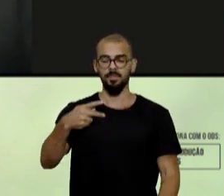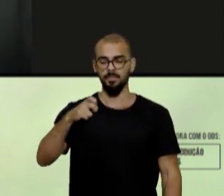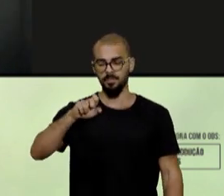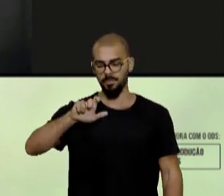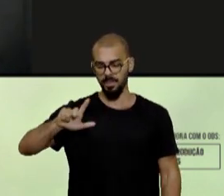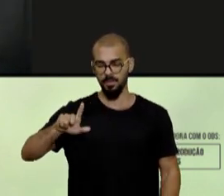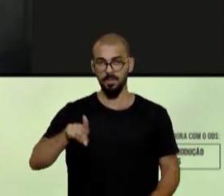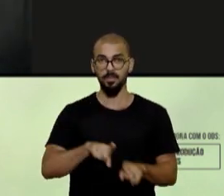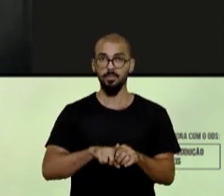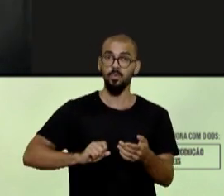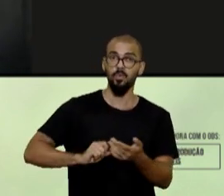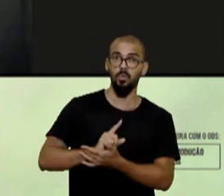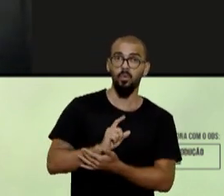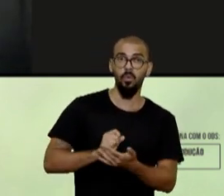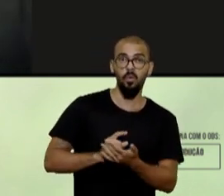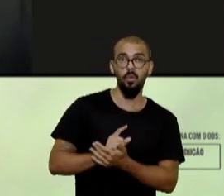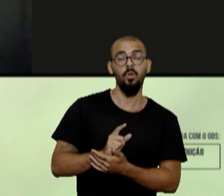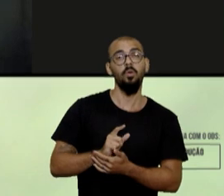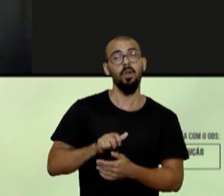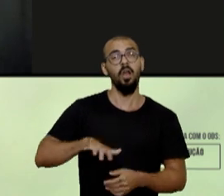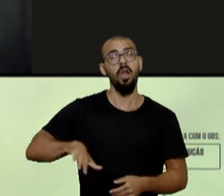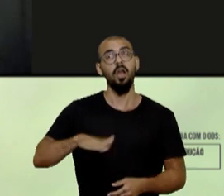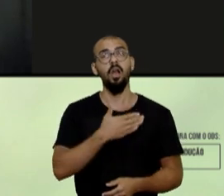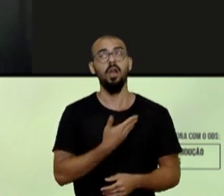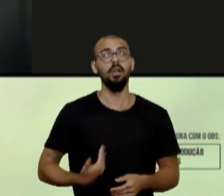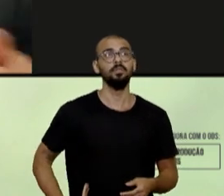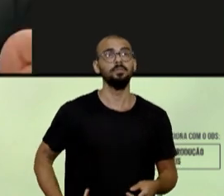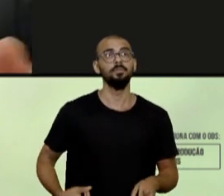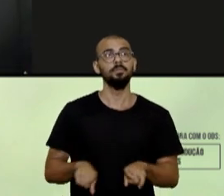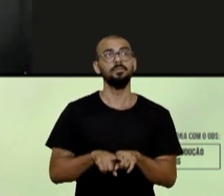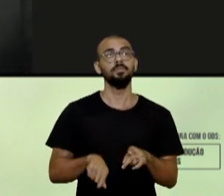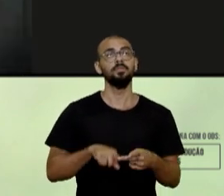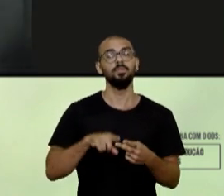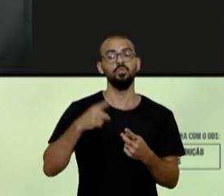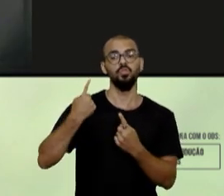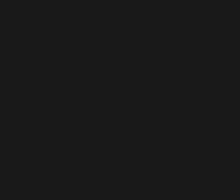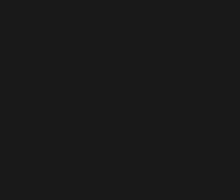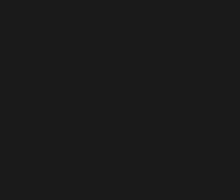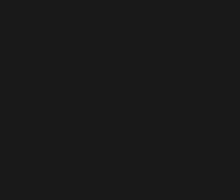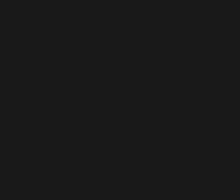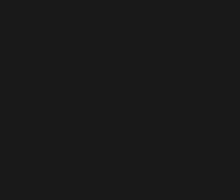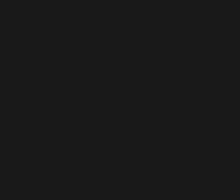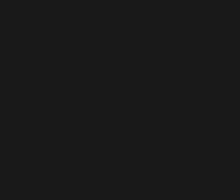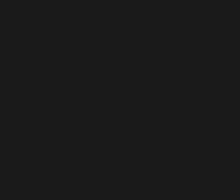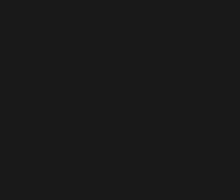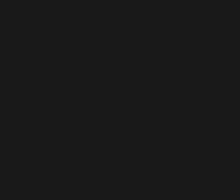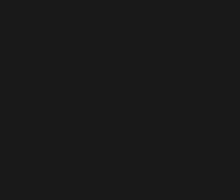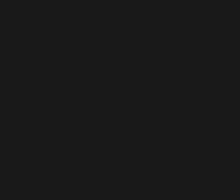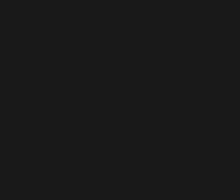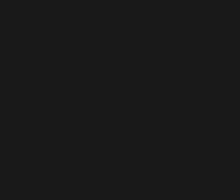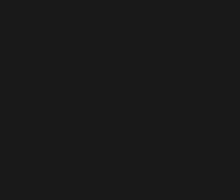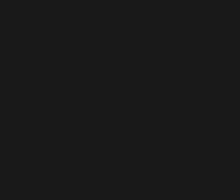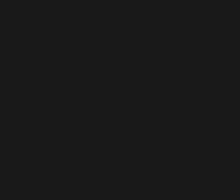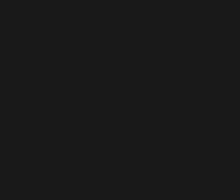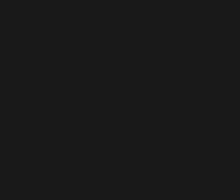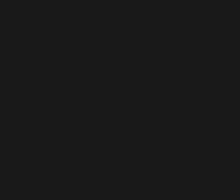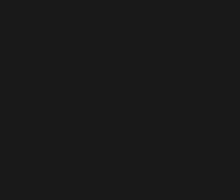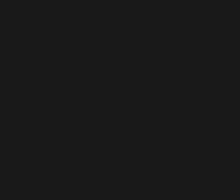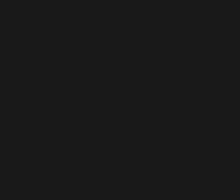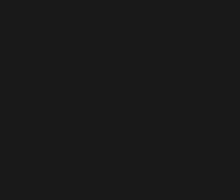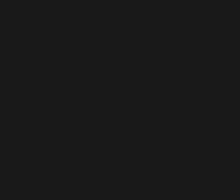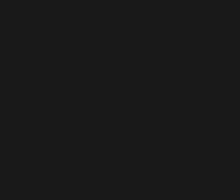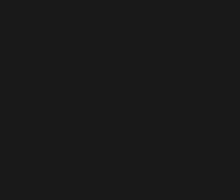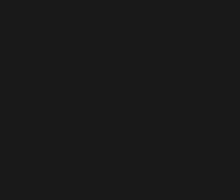base no ciclo de vida de cada um e os impactos ambientais envolvidos. Ao mesmo tempo que nós temos a